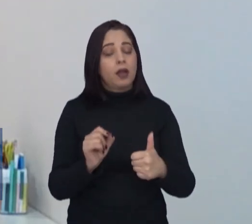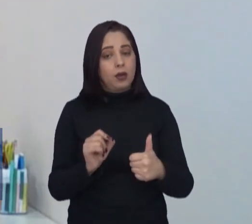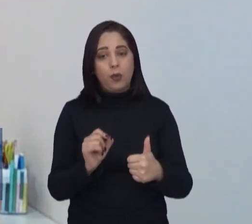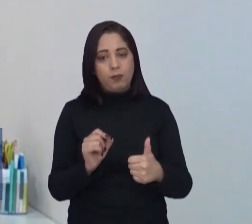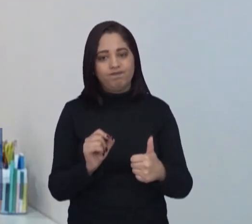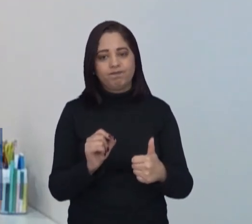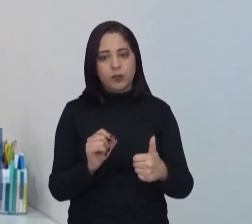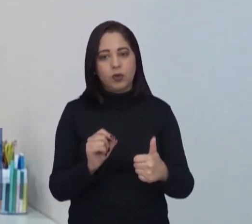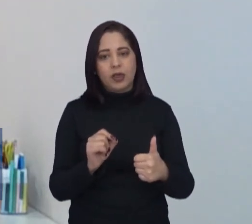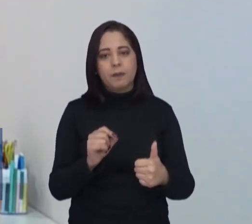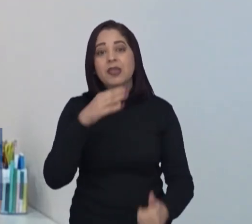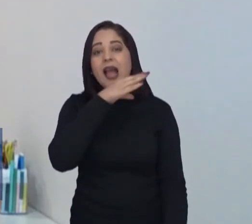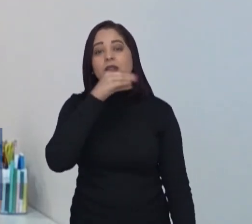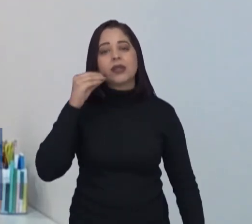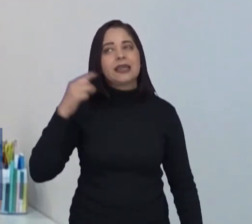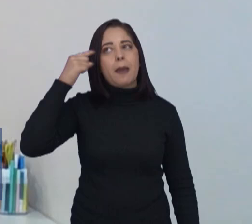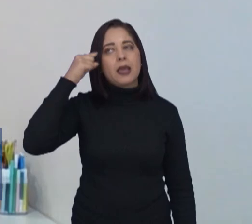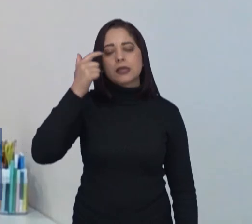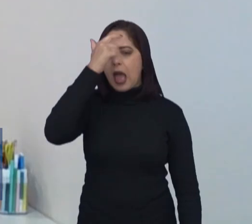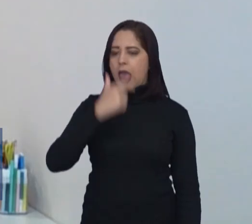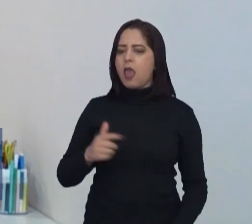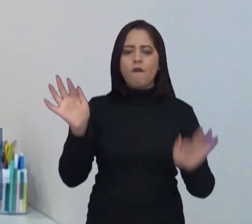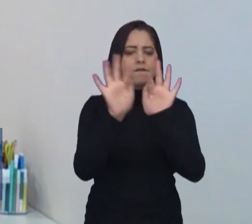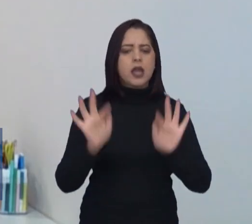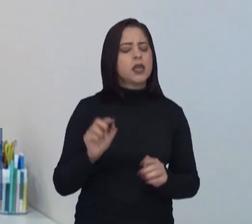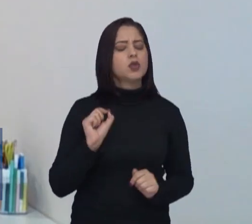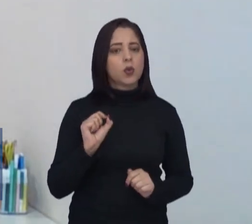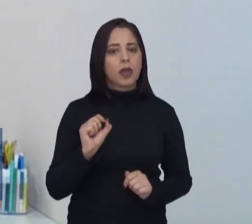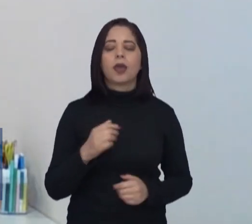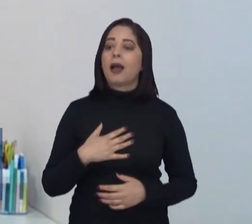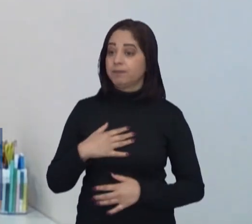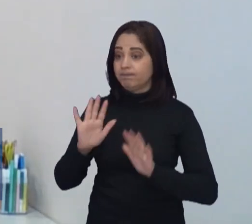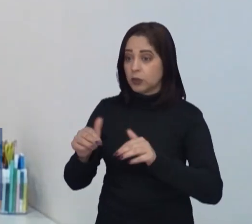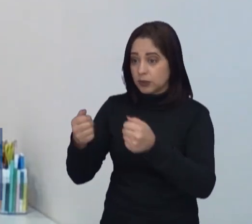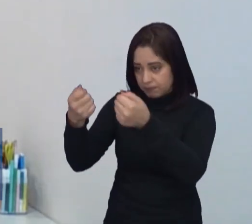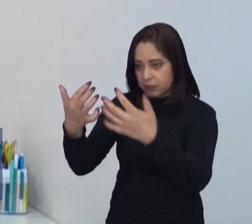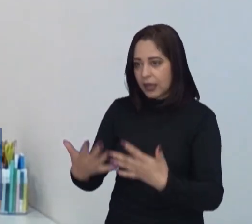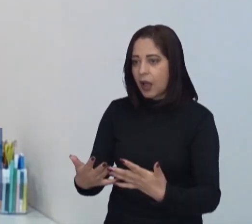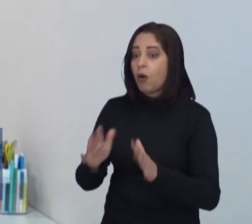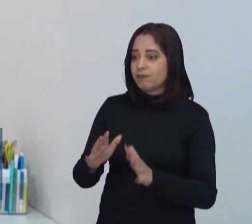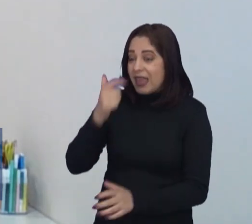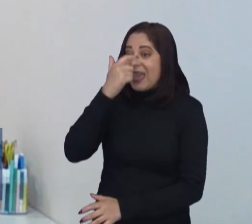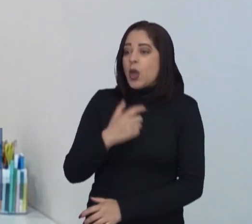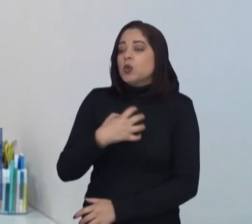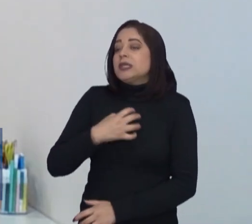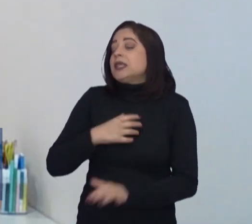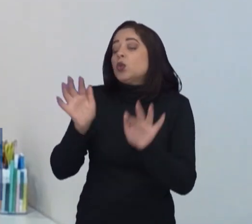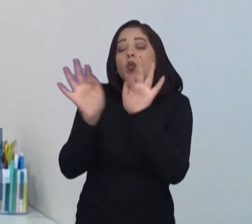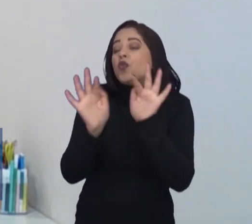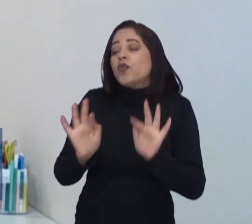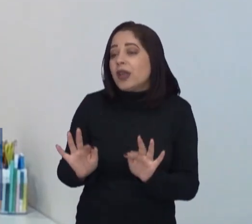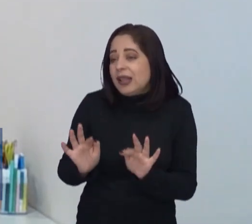questão do o que te faz feliz, né? Mostrar para a sua família, mostrar para o seu pai, para a sua mãe, o que te faz feliz nesse